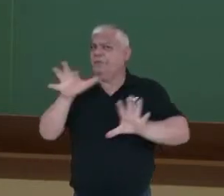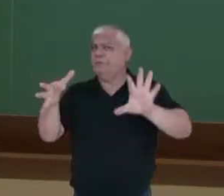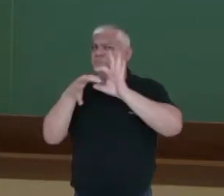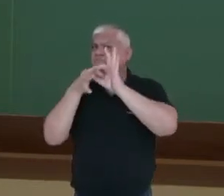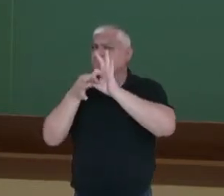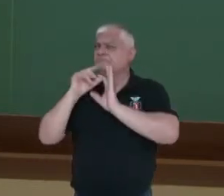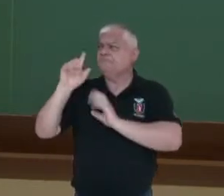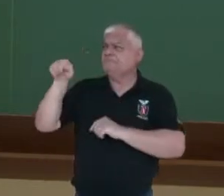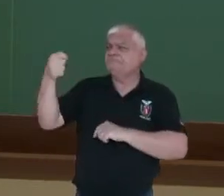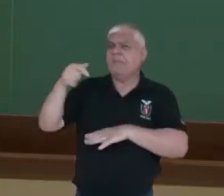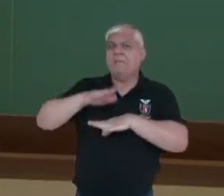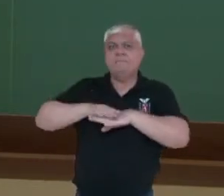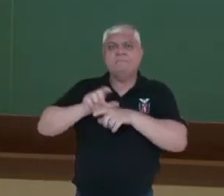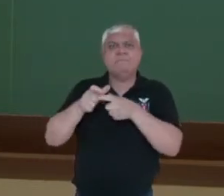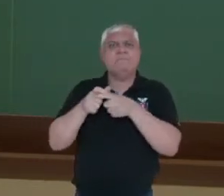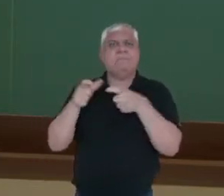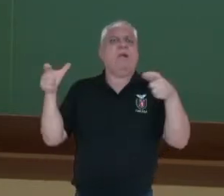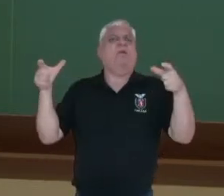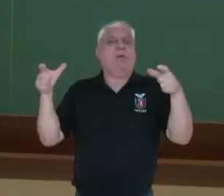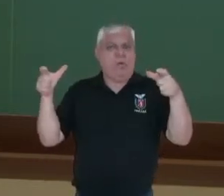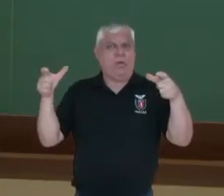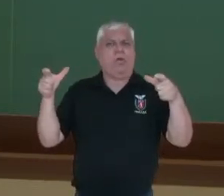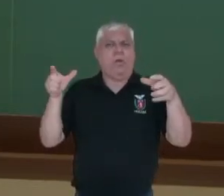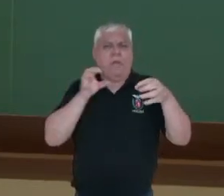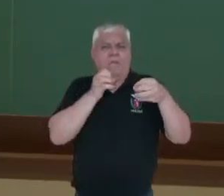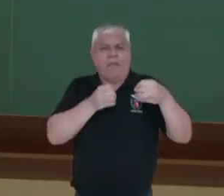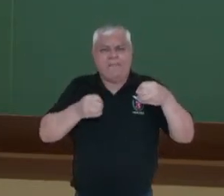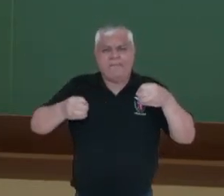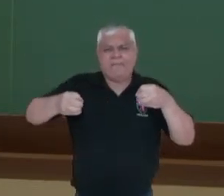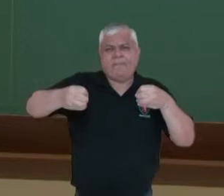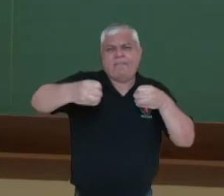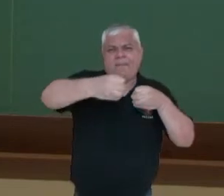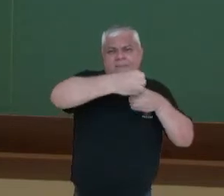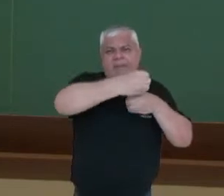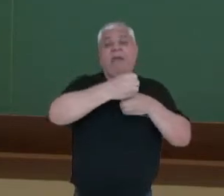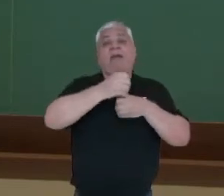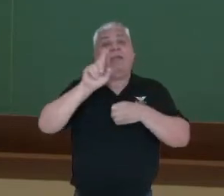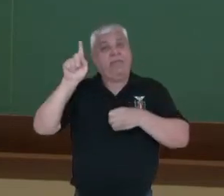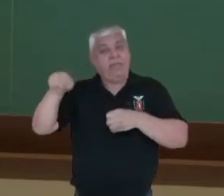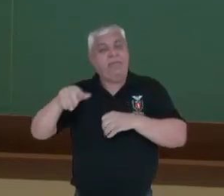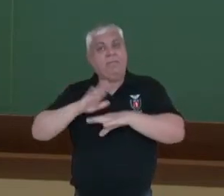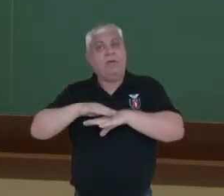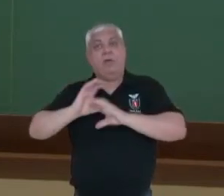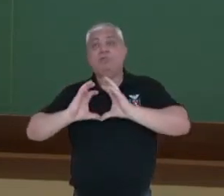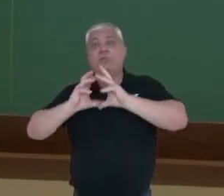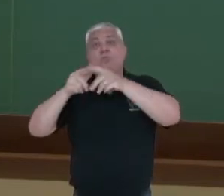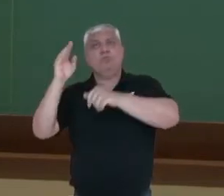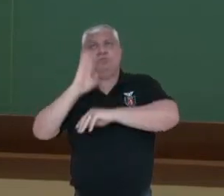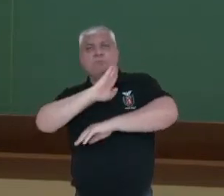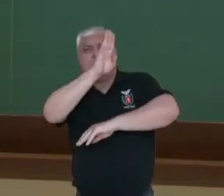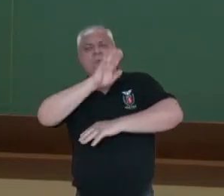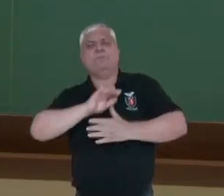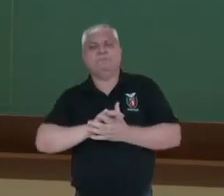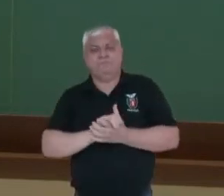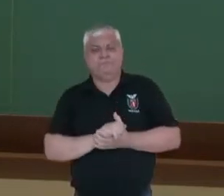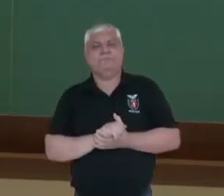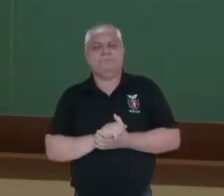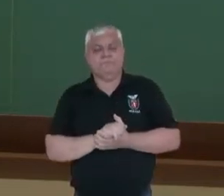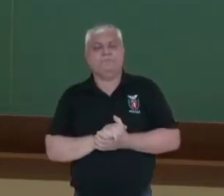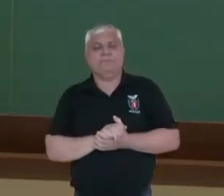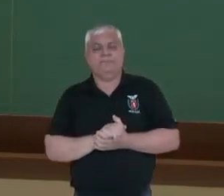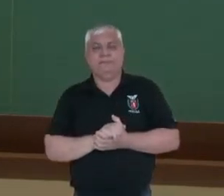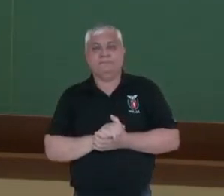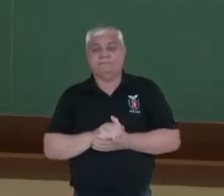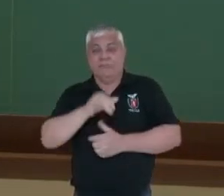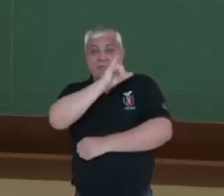têm as duas maiores áreas metropolitanas do Brasil, que estão entre as maiores do mundo aí também, né? Somadas essas